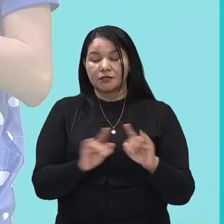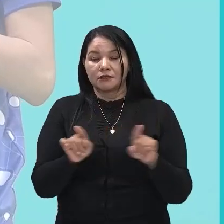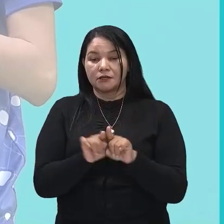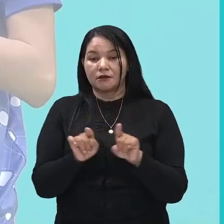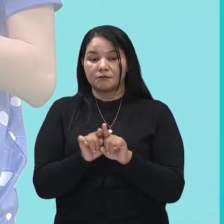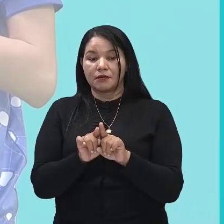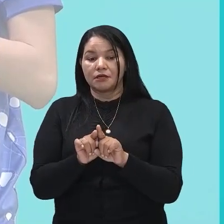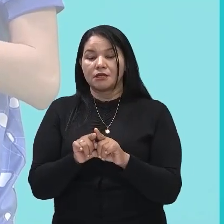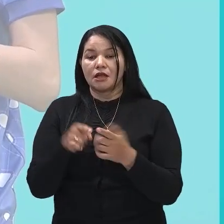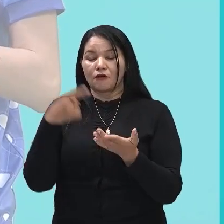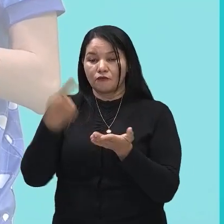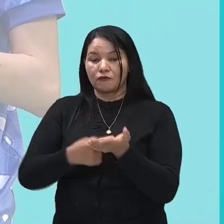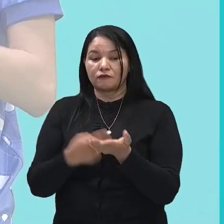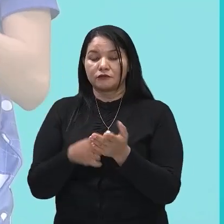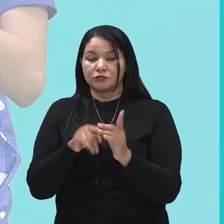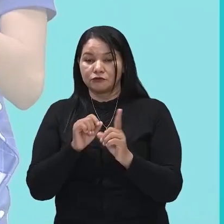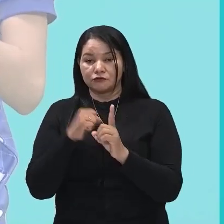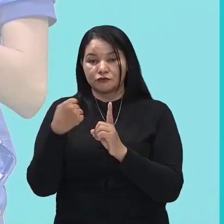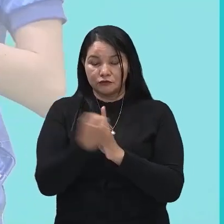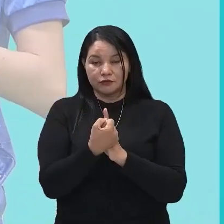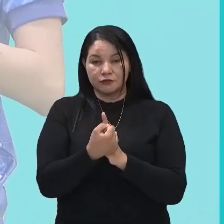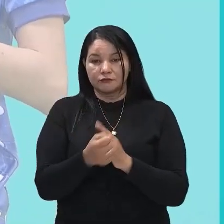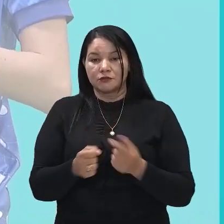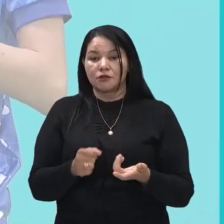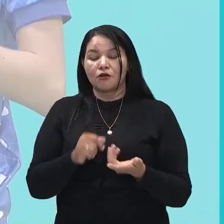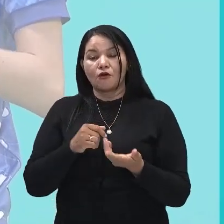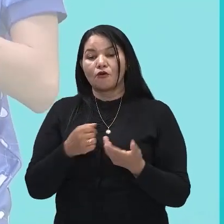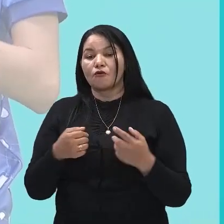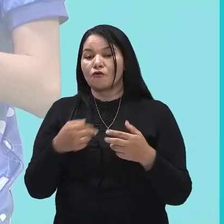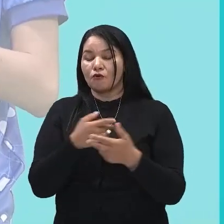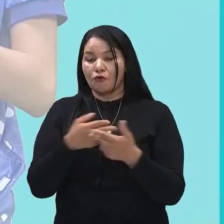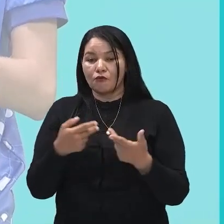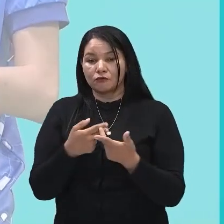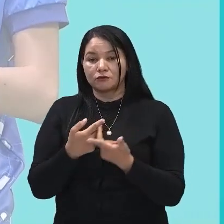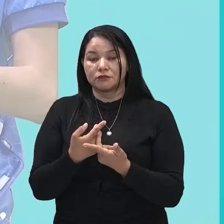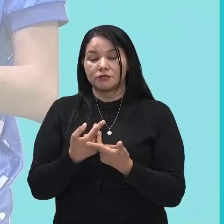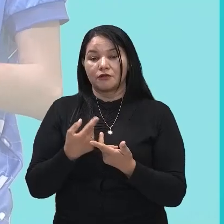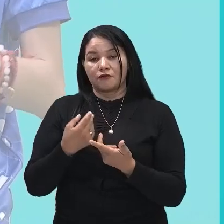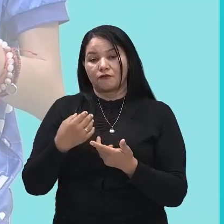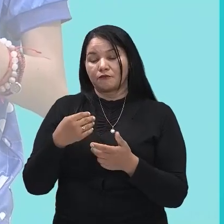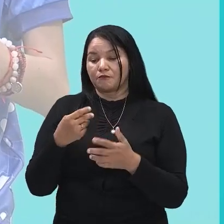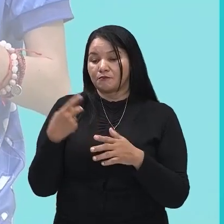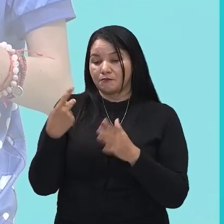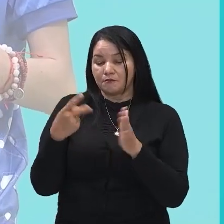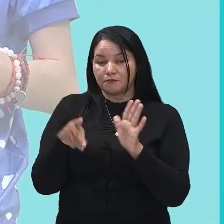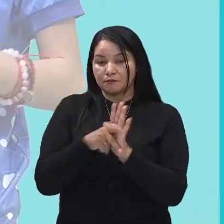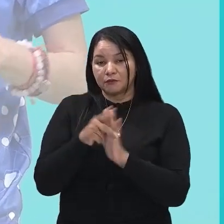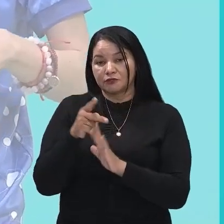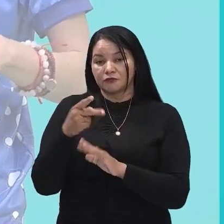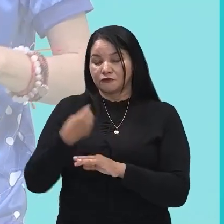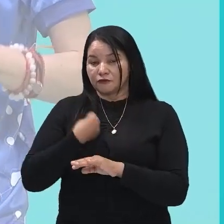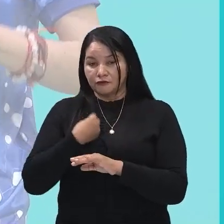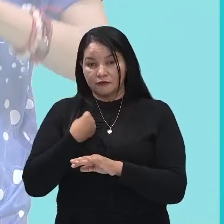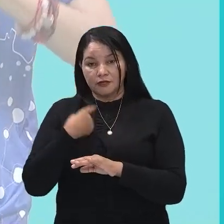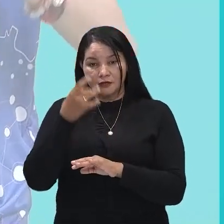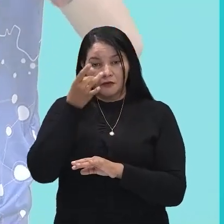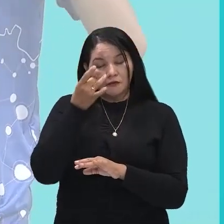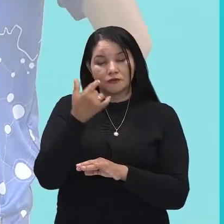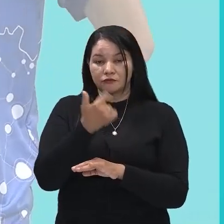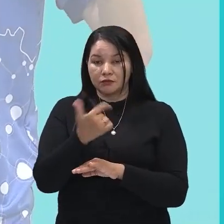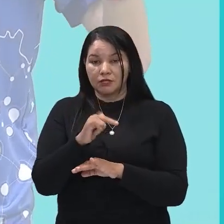social. É algo que não é apenas pessoal, não foi da sua experiência vivida, mas é algo que é